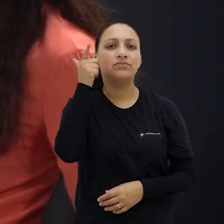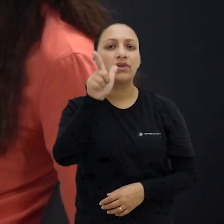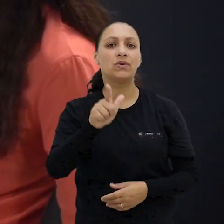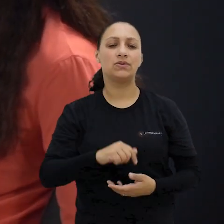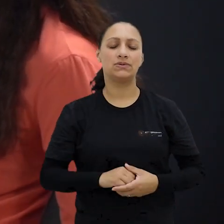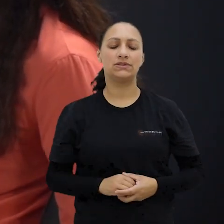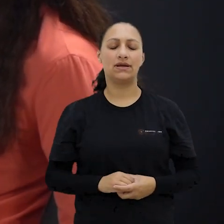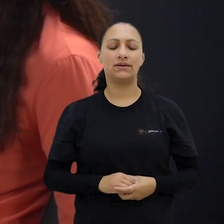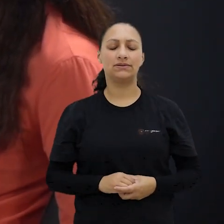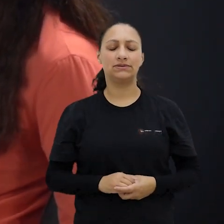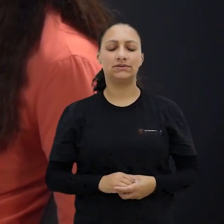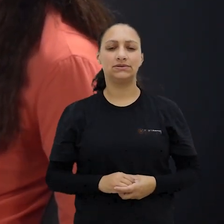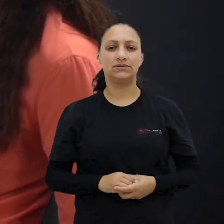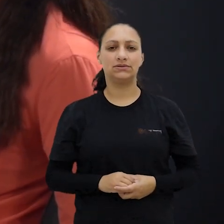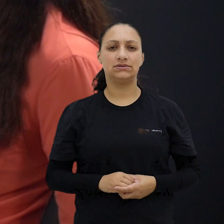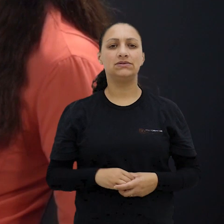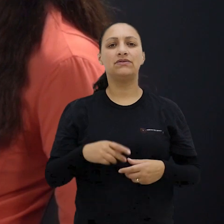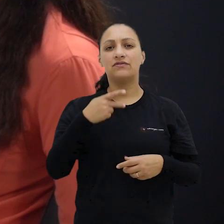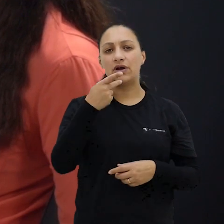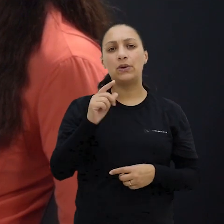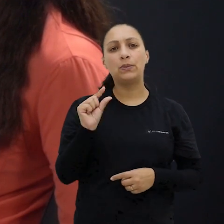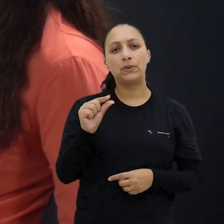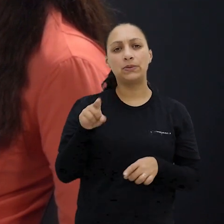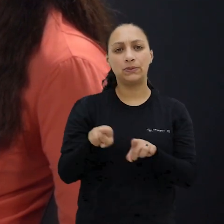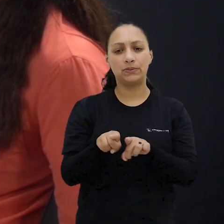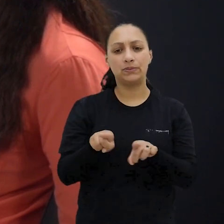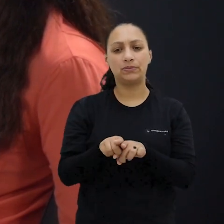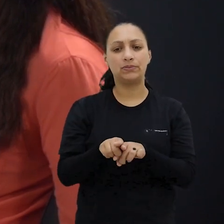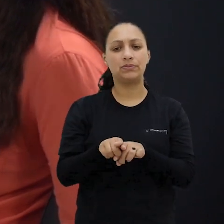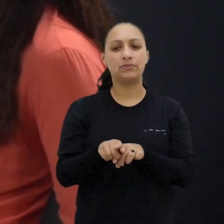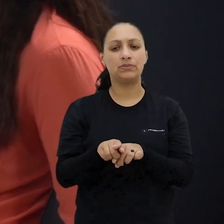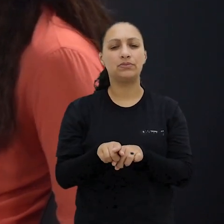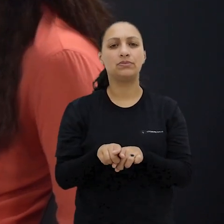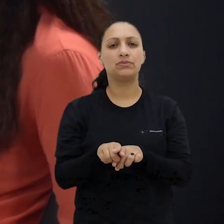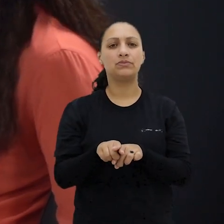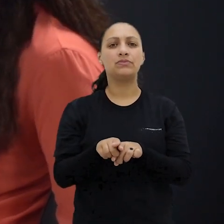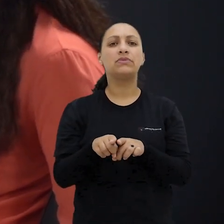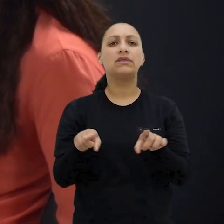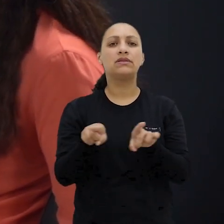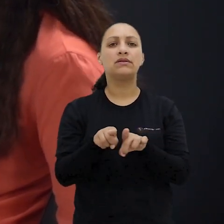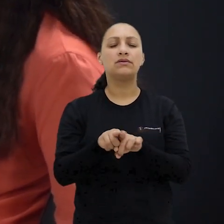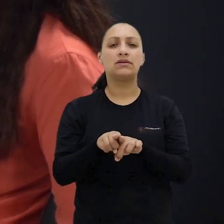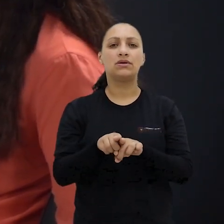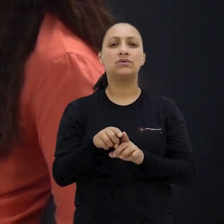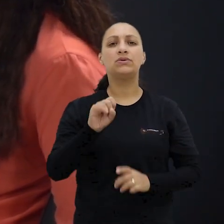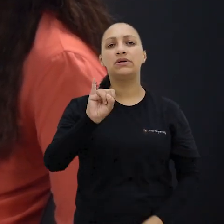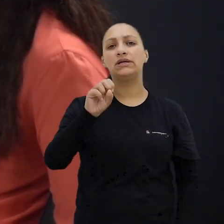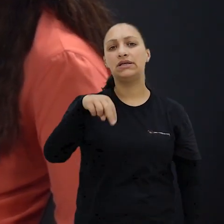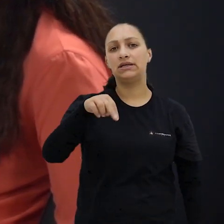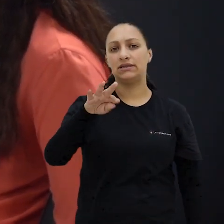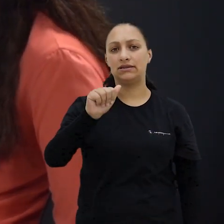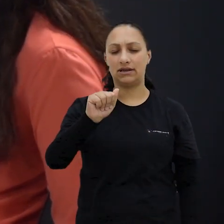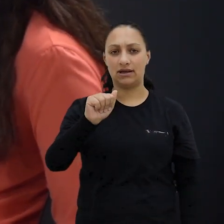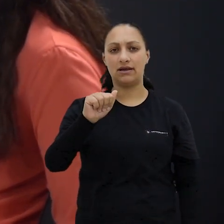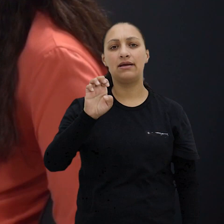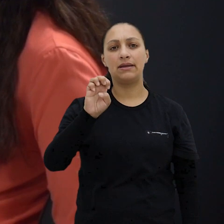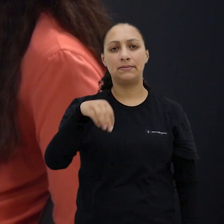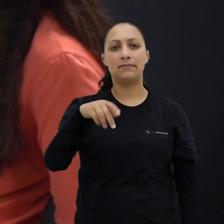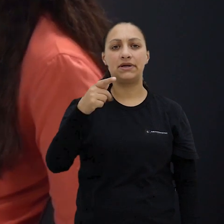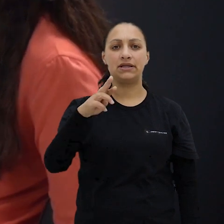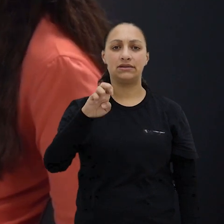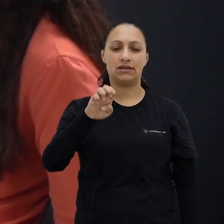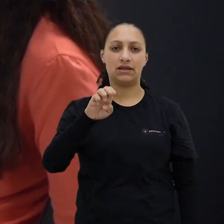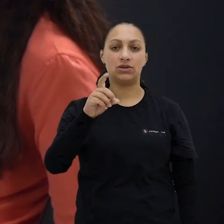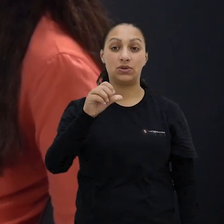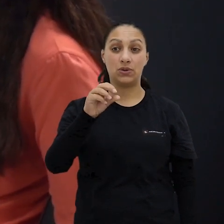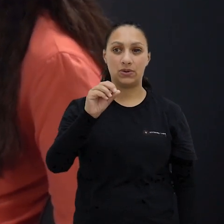consegue, né, nessa cultura. A gente fala um pouquinho também em alguns outros momentos da questão do intraempreendedorismo, e não, então, assim, não tenho uma